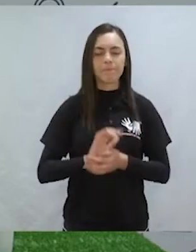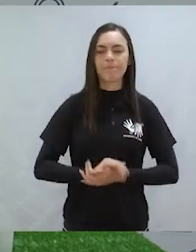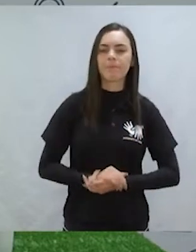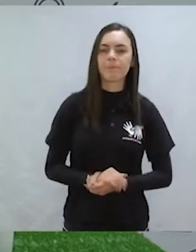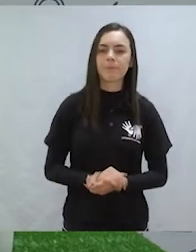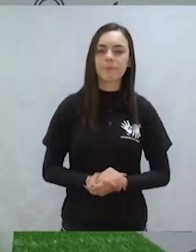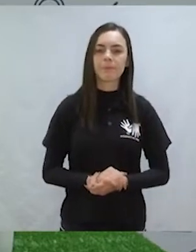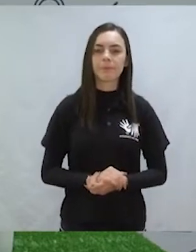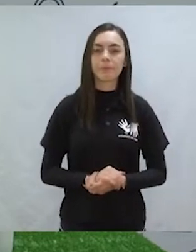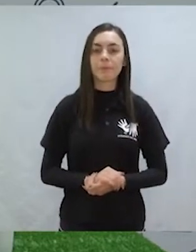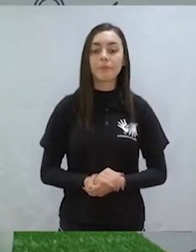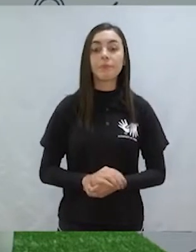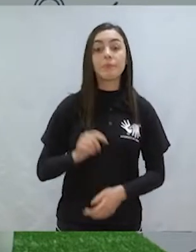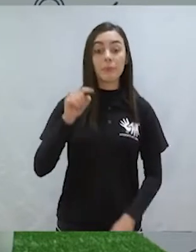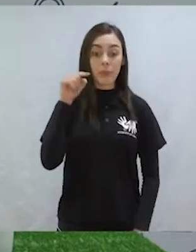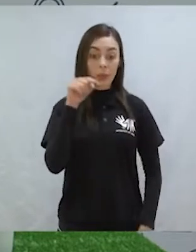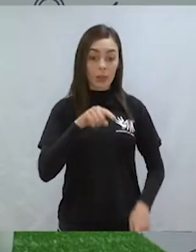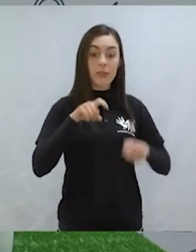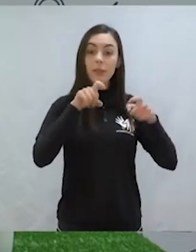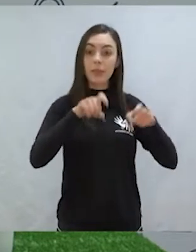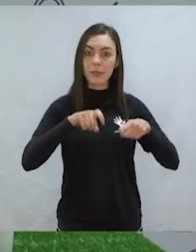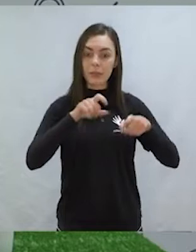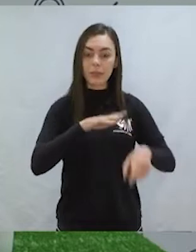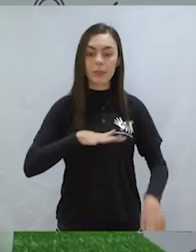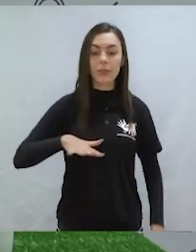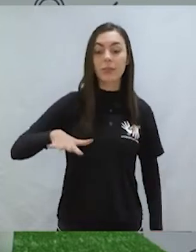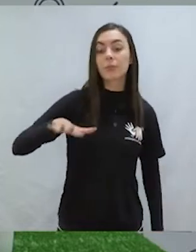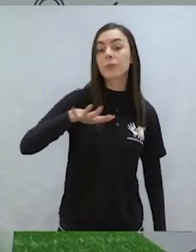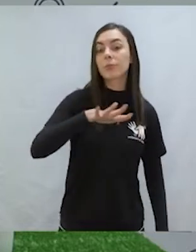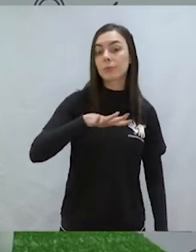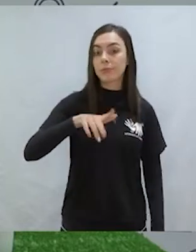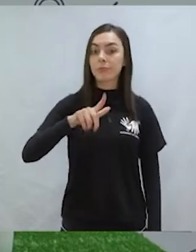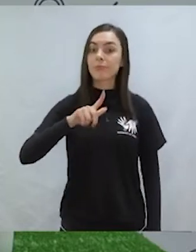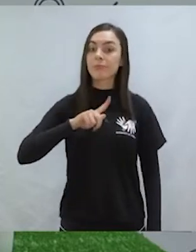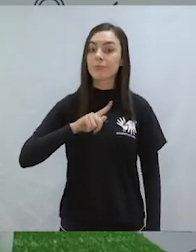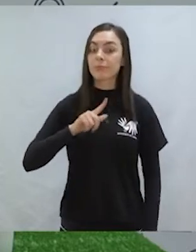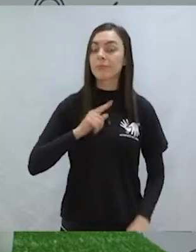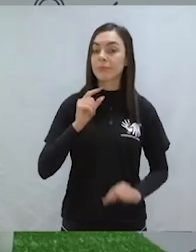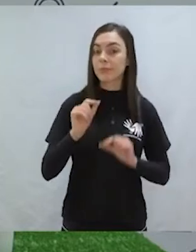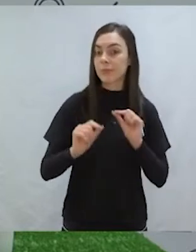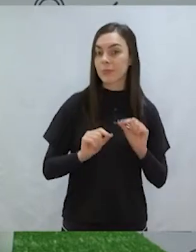Mas lá no sítio, também,